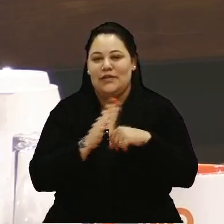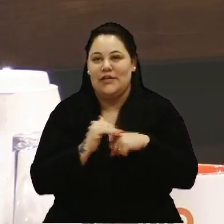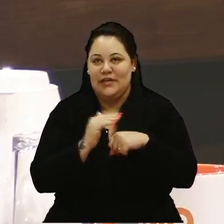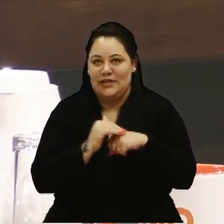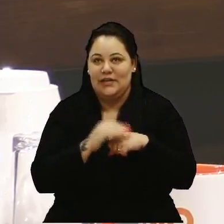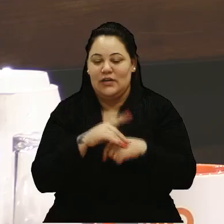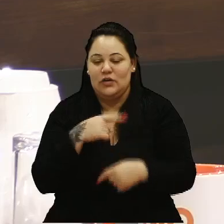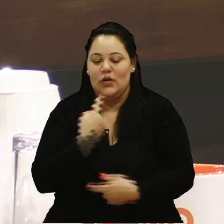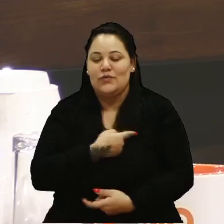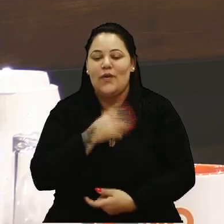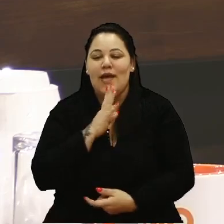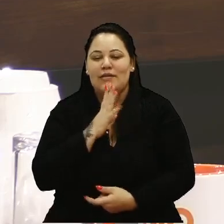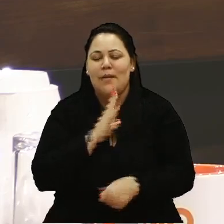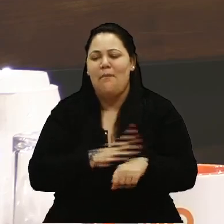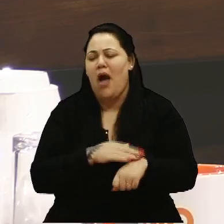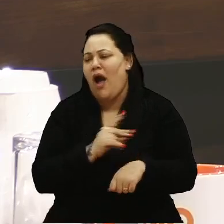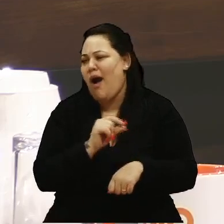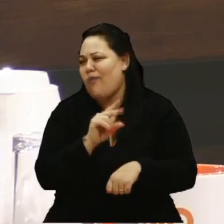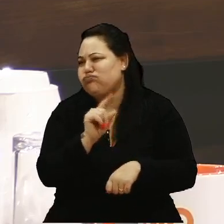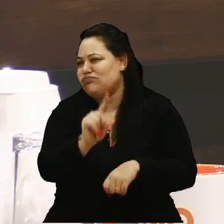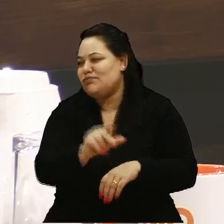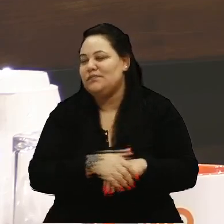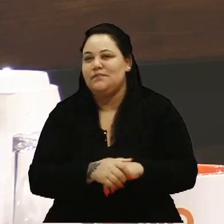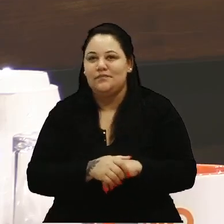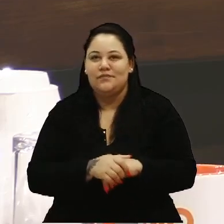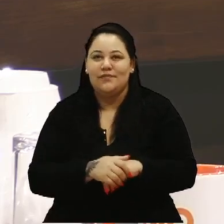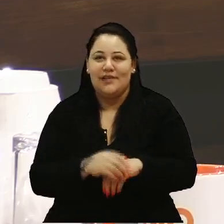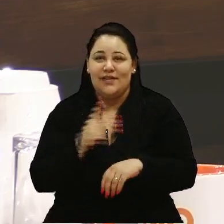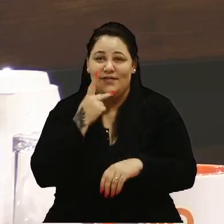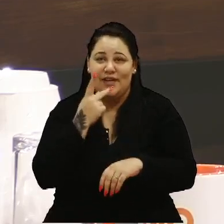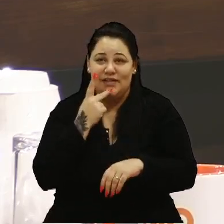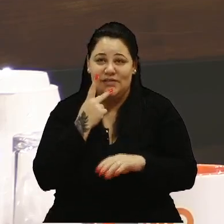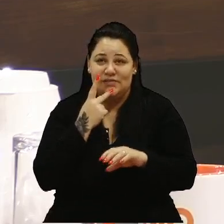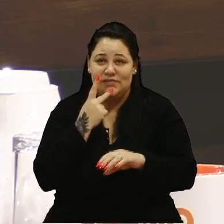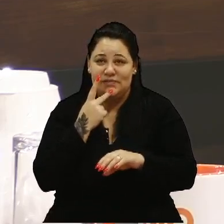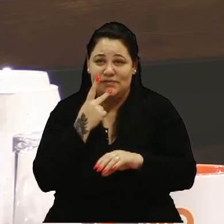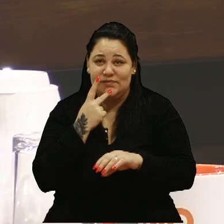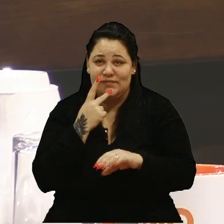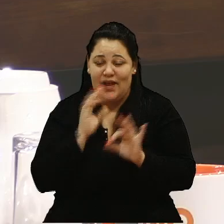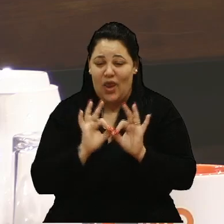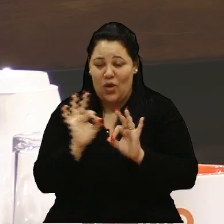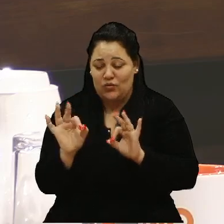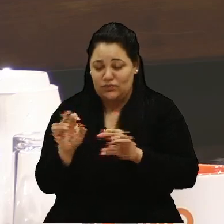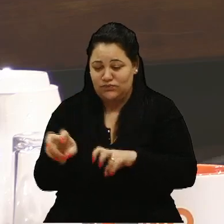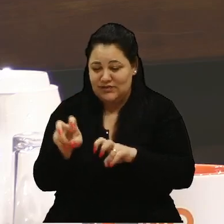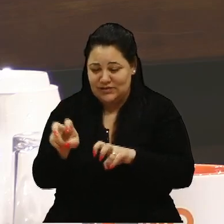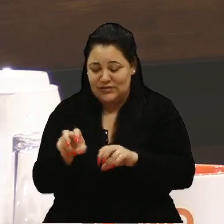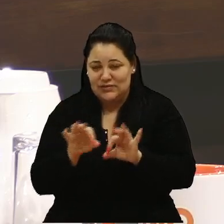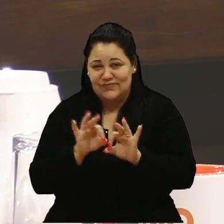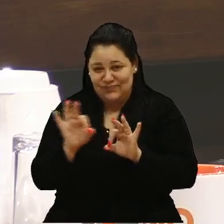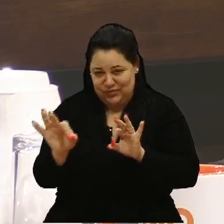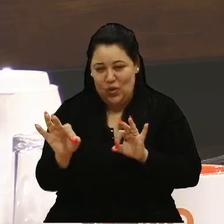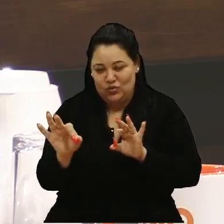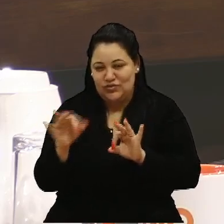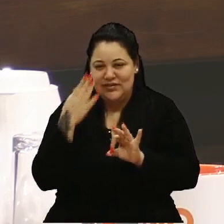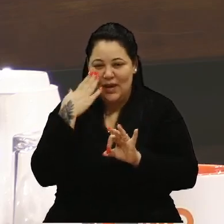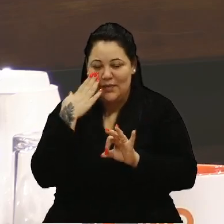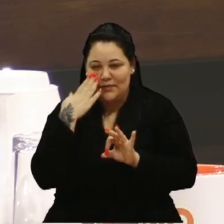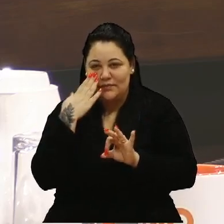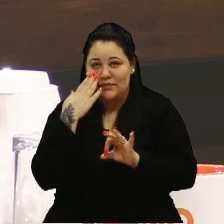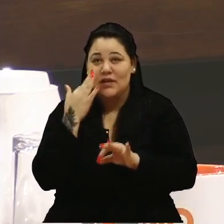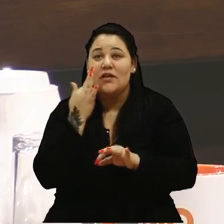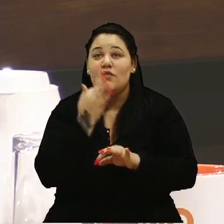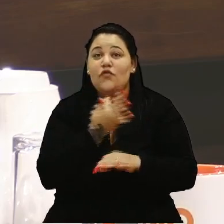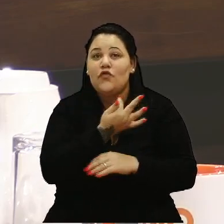gente conhece há muito tempo. Referente aos distritos, ao interior, ou às localidades mais distantes. Em Forqueta,